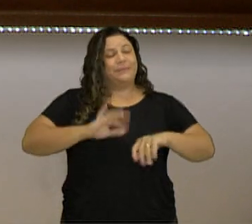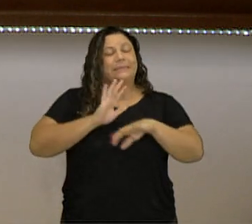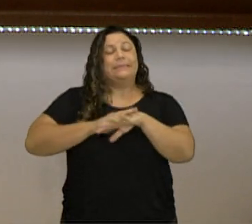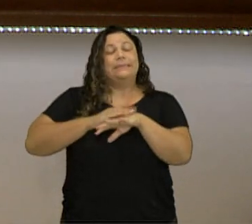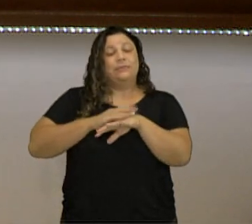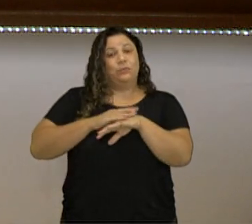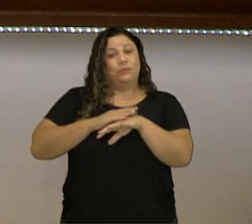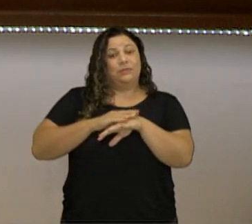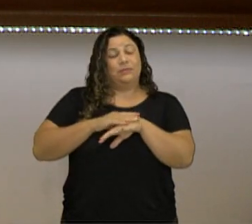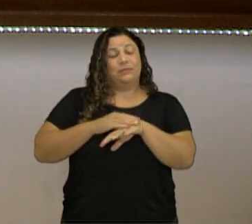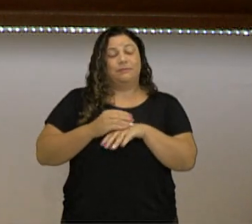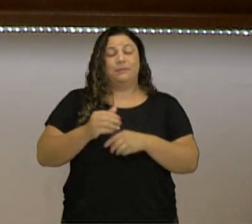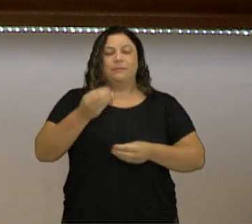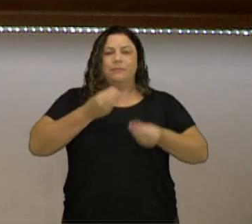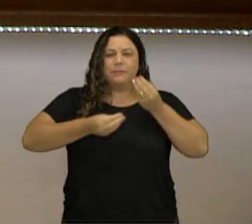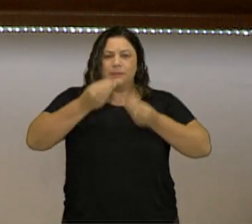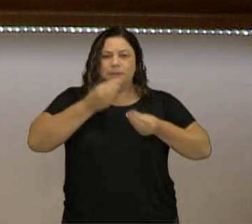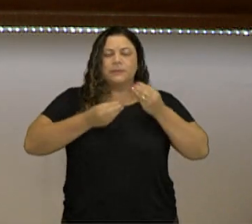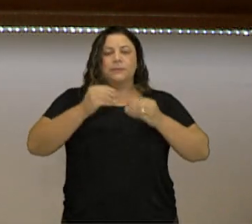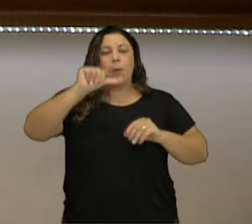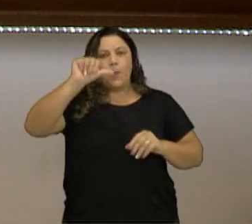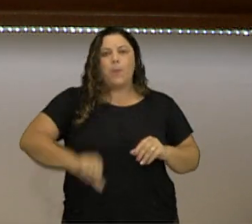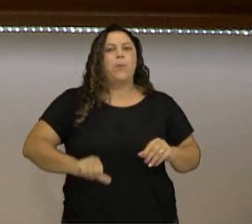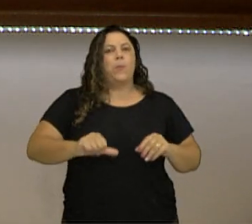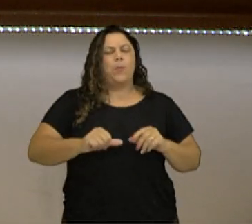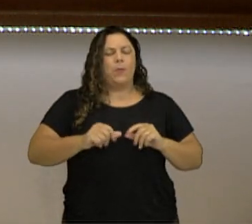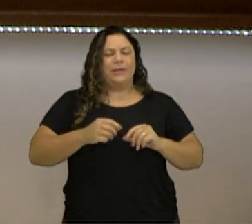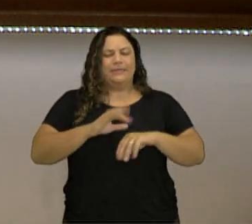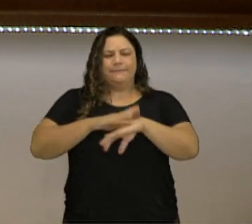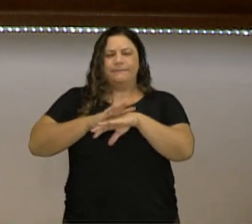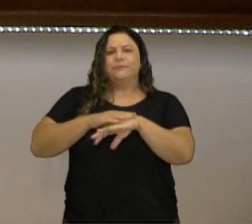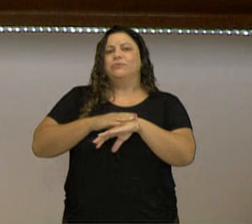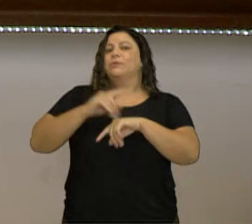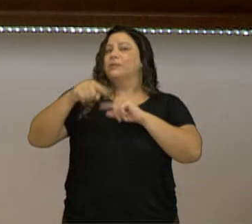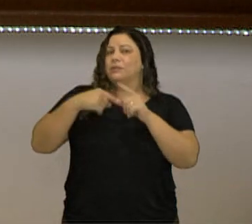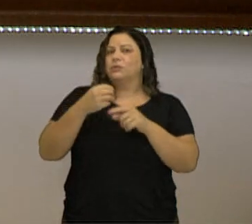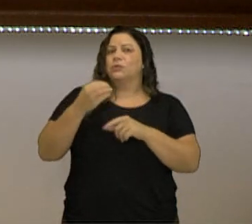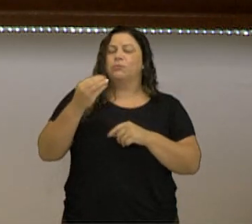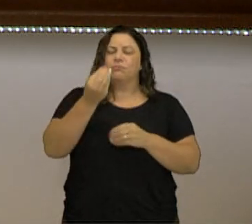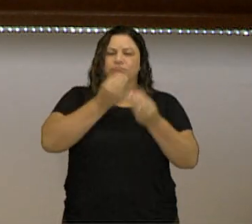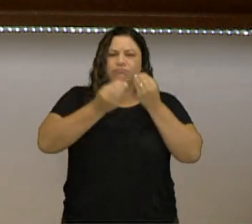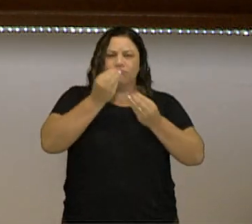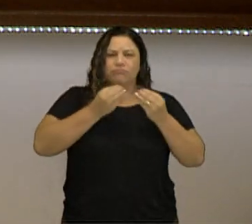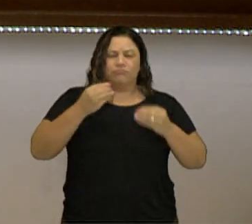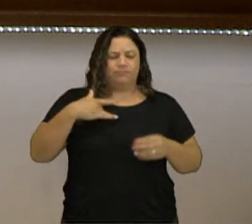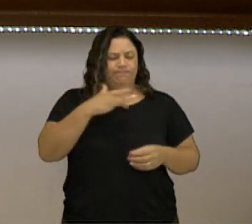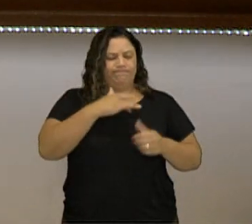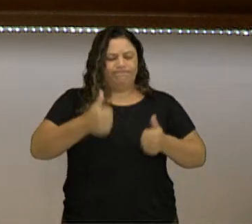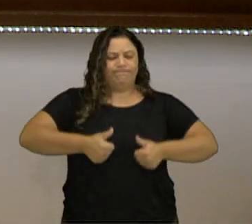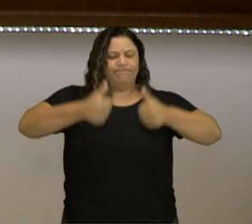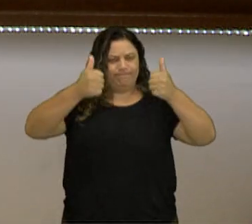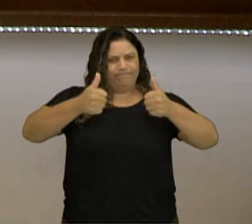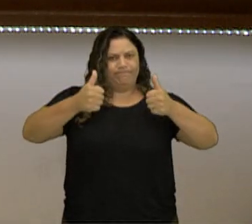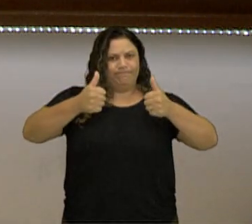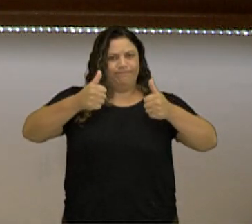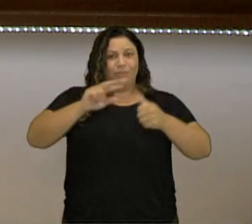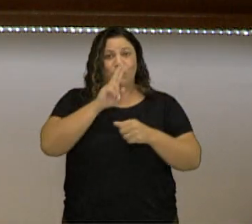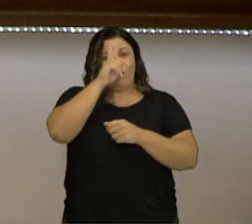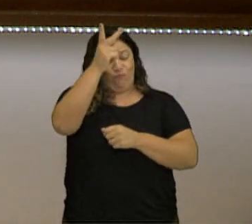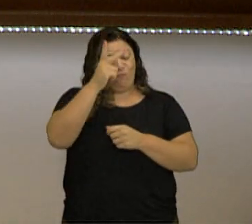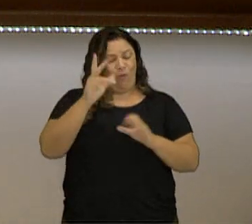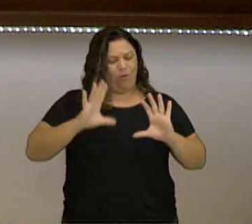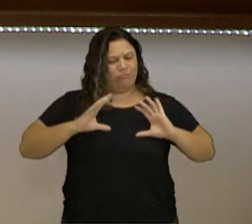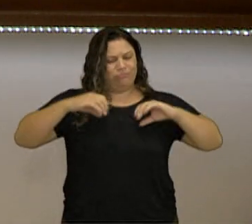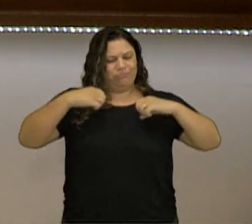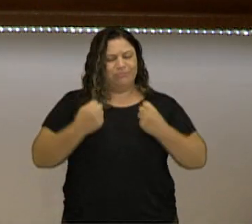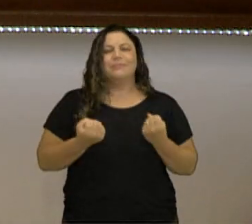Mandou mal, recebe coisa ruim. Mandou bem, o organismo vai ficar forte, vai ficar ativo, vai ficar disposto